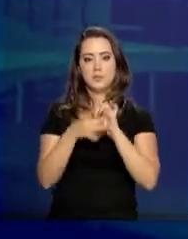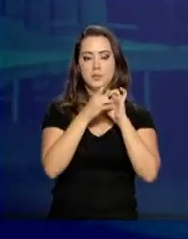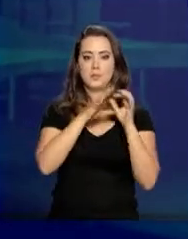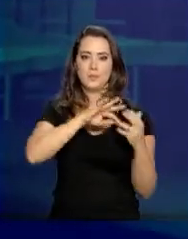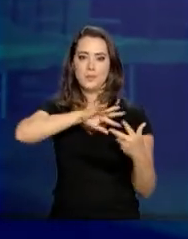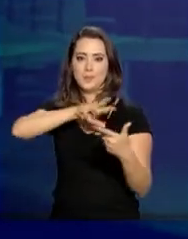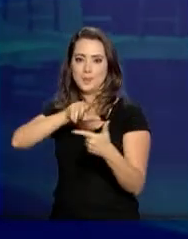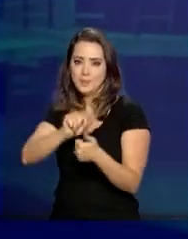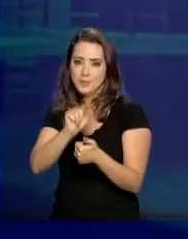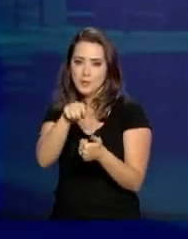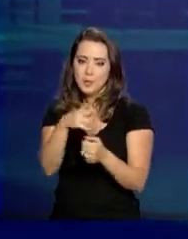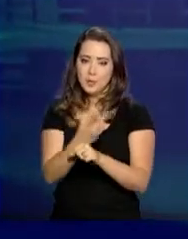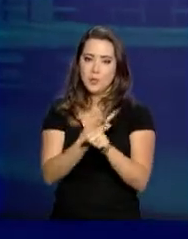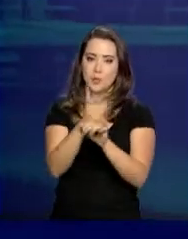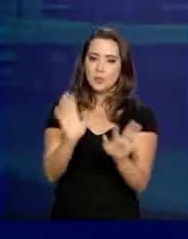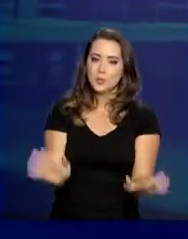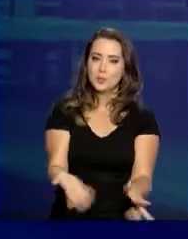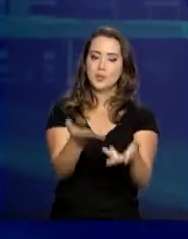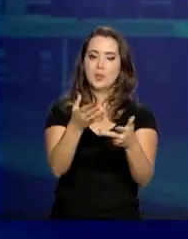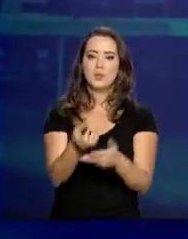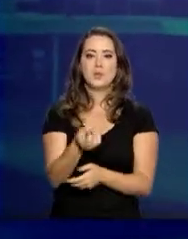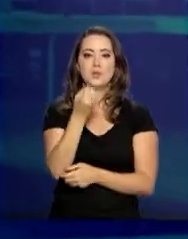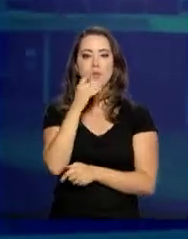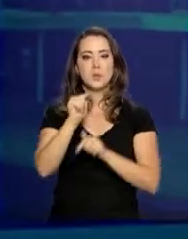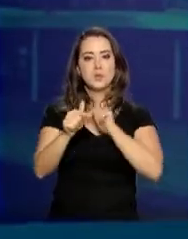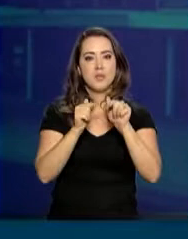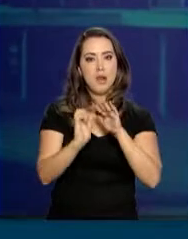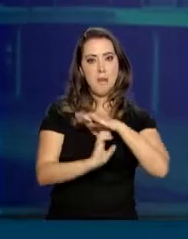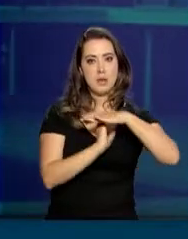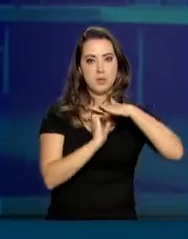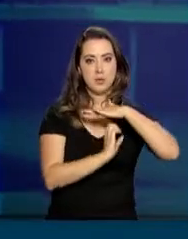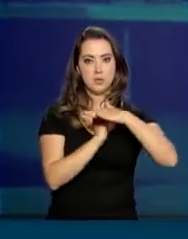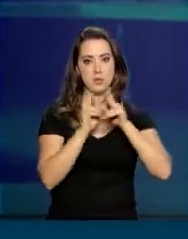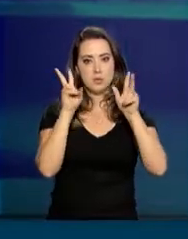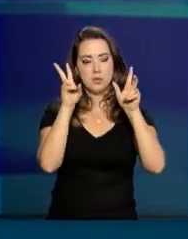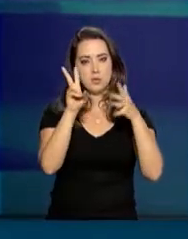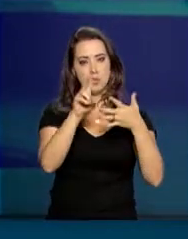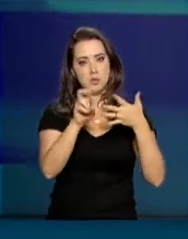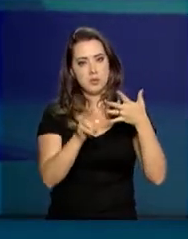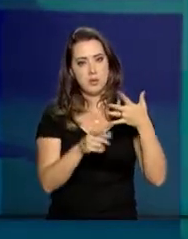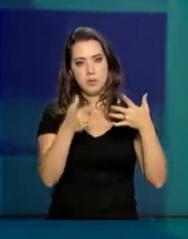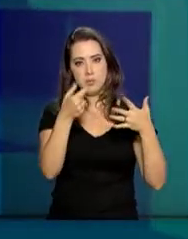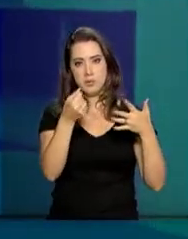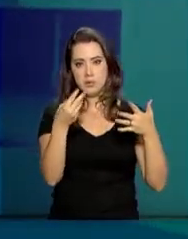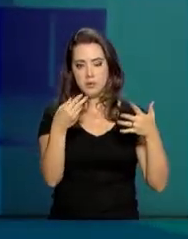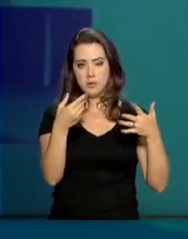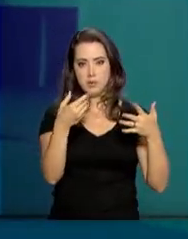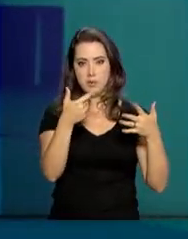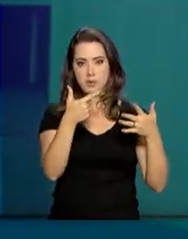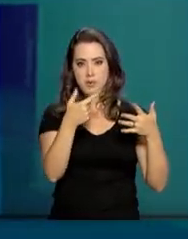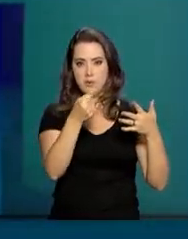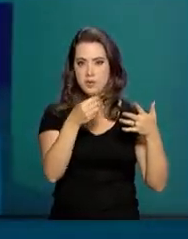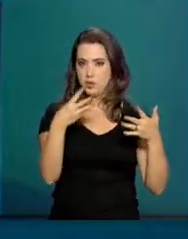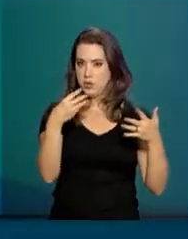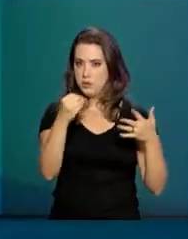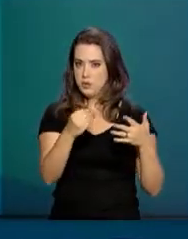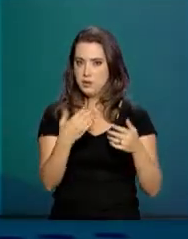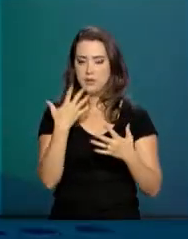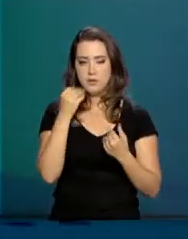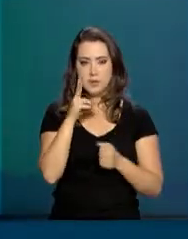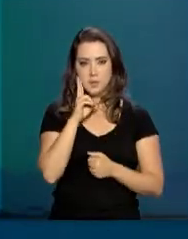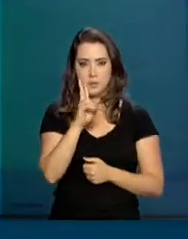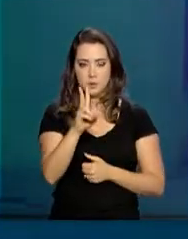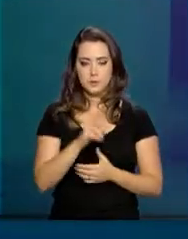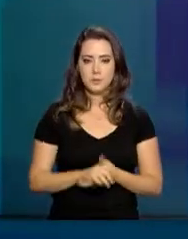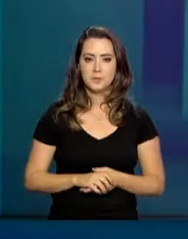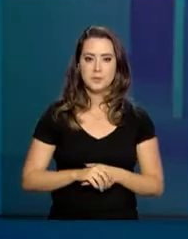Pacto Global, que busca promover as boas práticas empresariais com os temas da Agenda 2030. Saiba mais na reportagem de